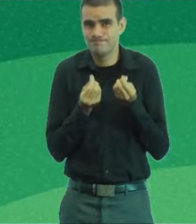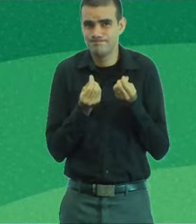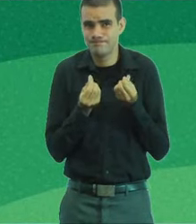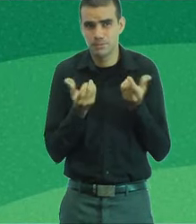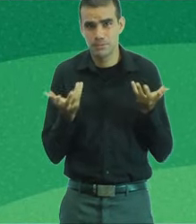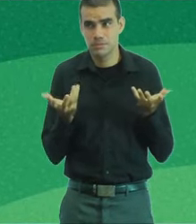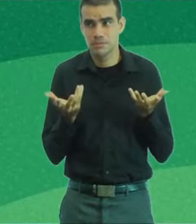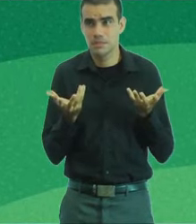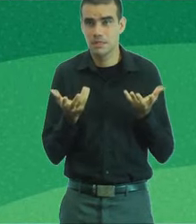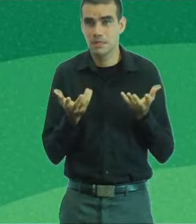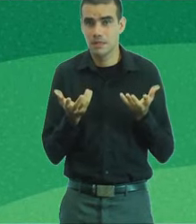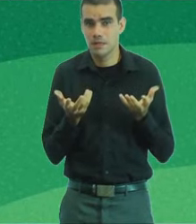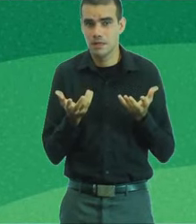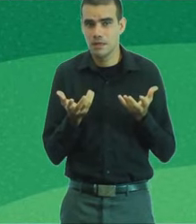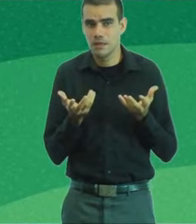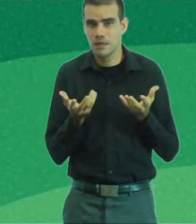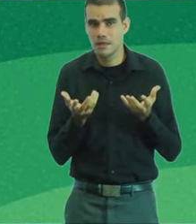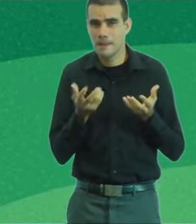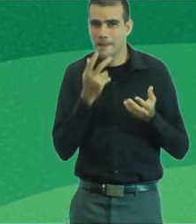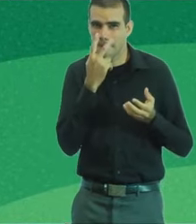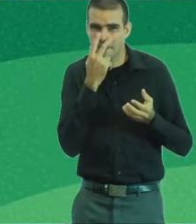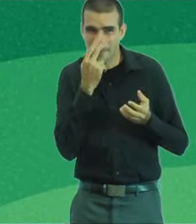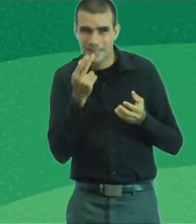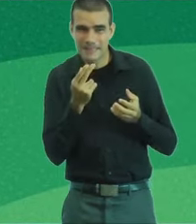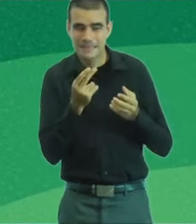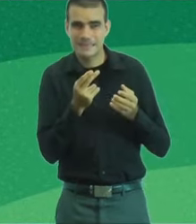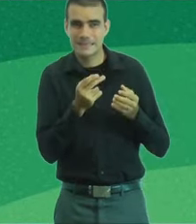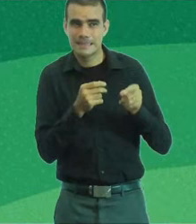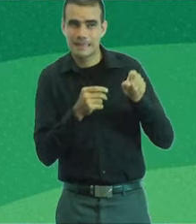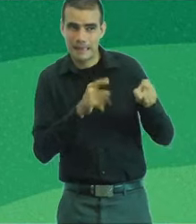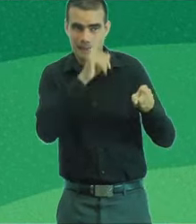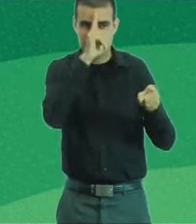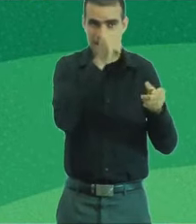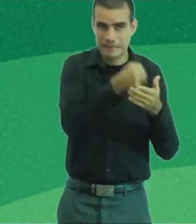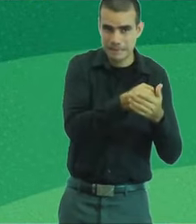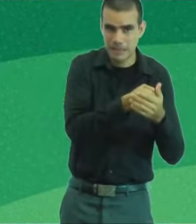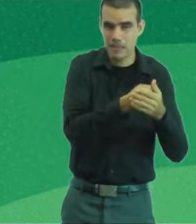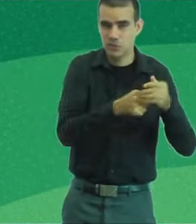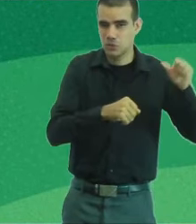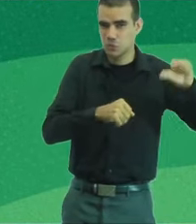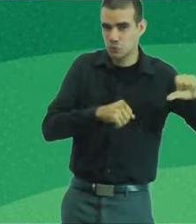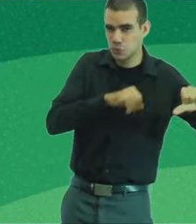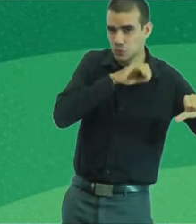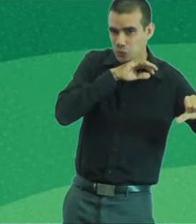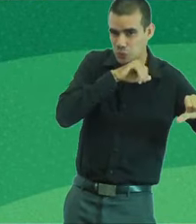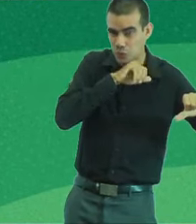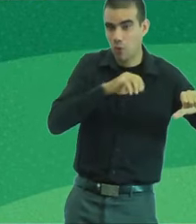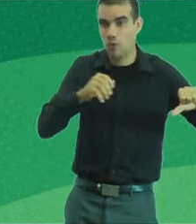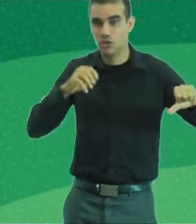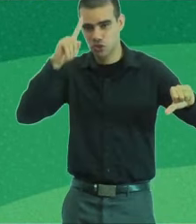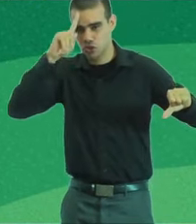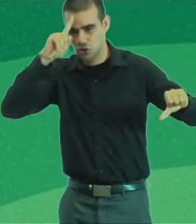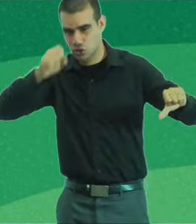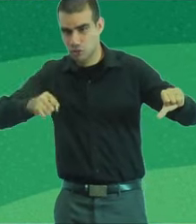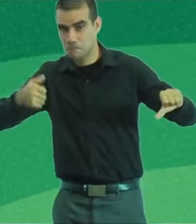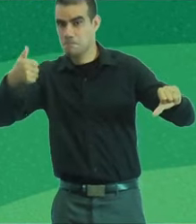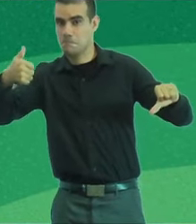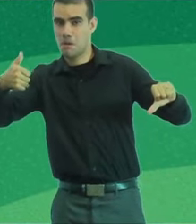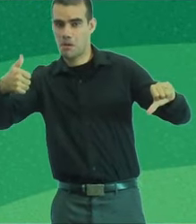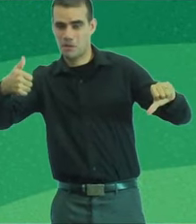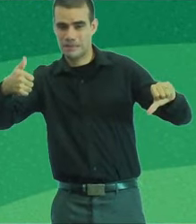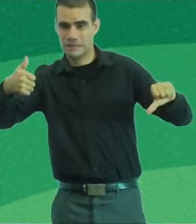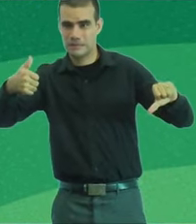sabe a linha é muito tênio e entre tomar uma decisão muito ruim uma decisão muito boa assim sabe tipo